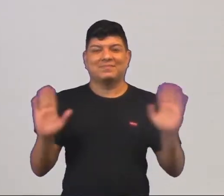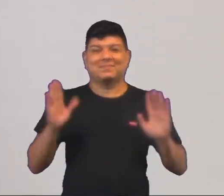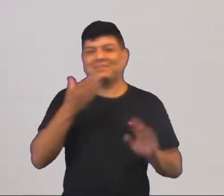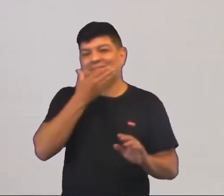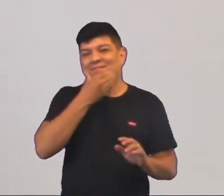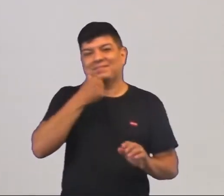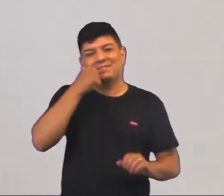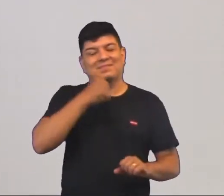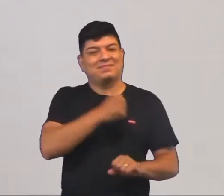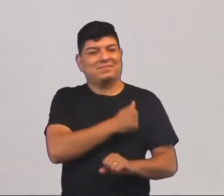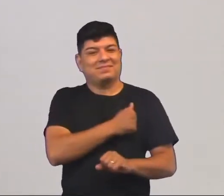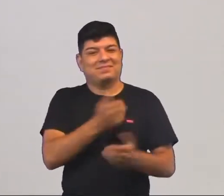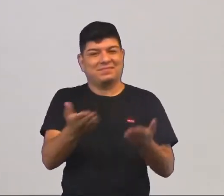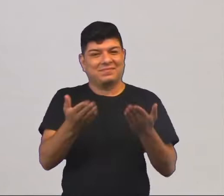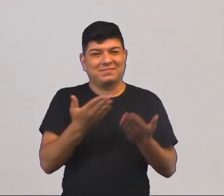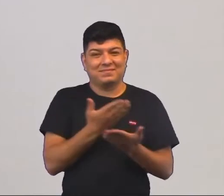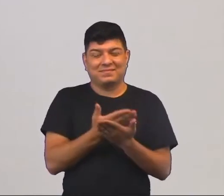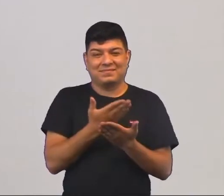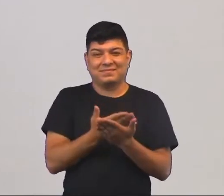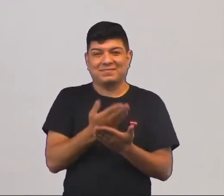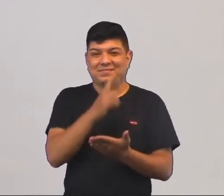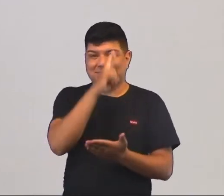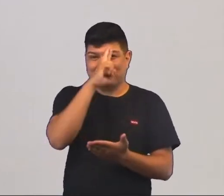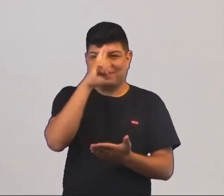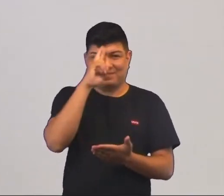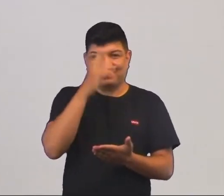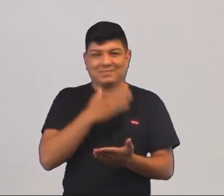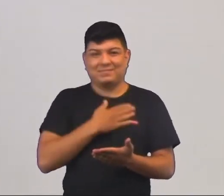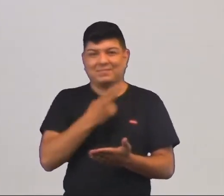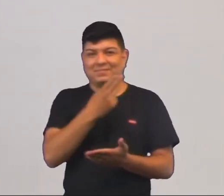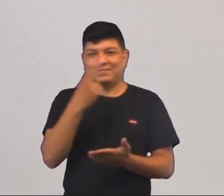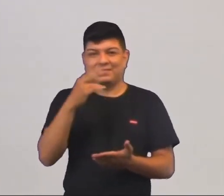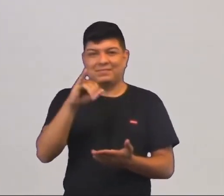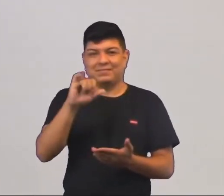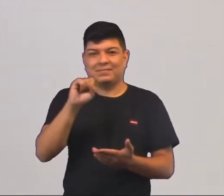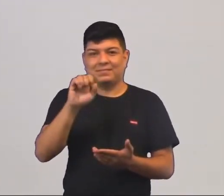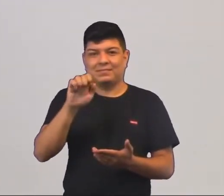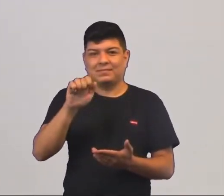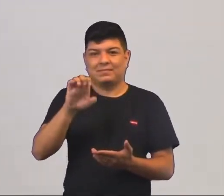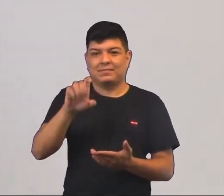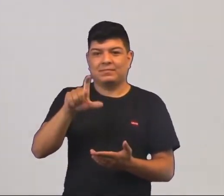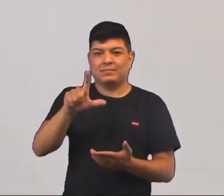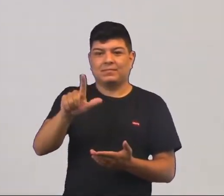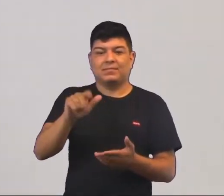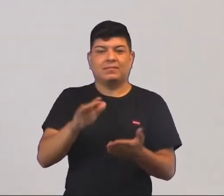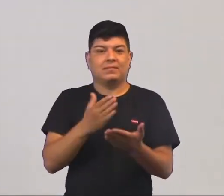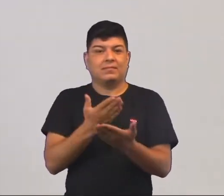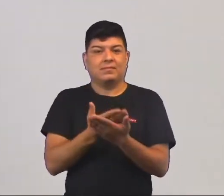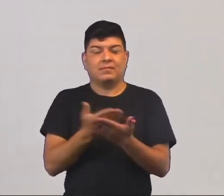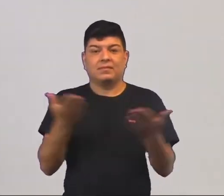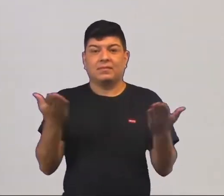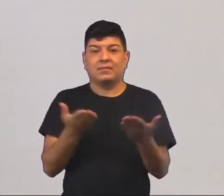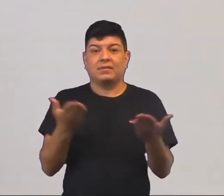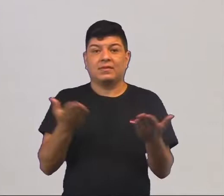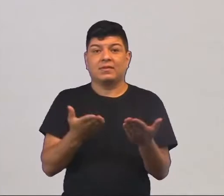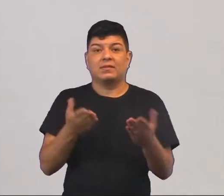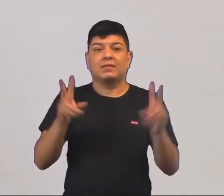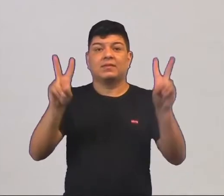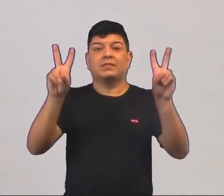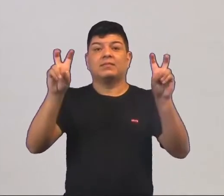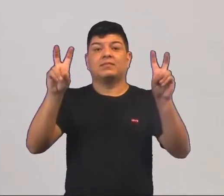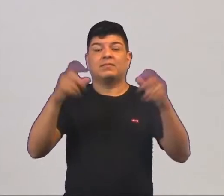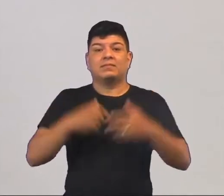Olá, alunos e alunos, bem-vindos a mais uma aula de História. Eu sou a professora Isabelle. Na aula de hoje, nós vamos